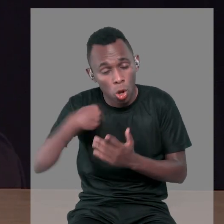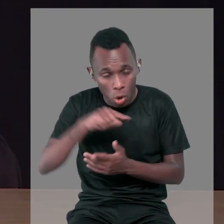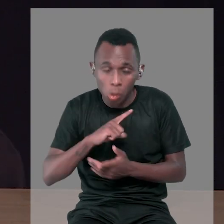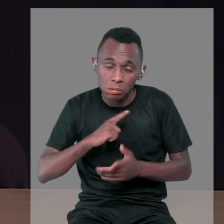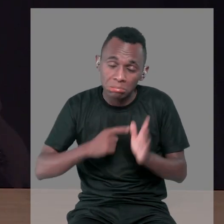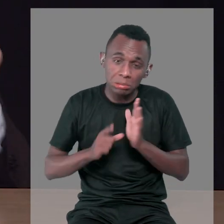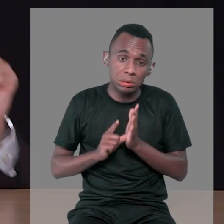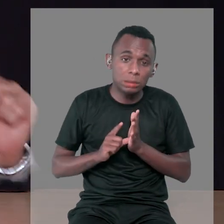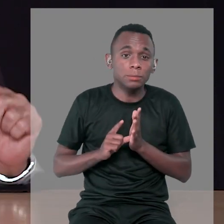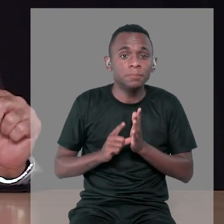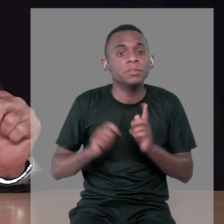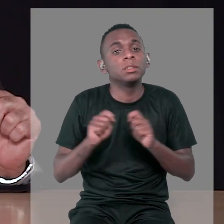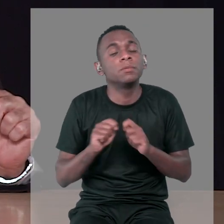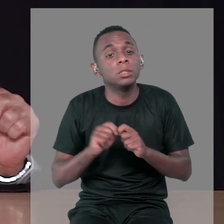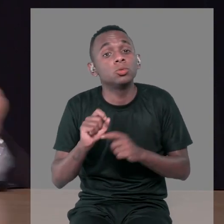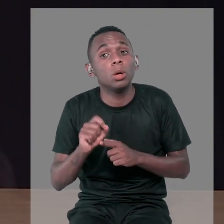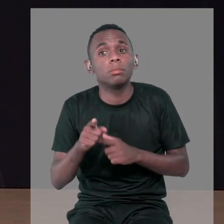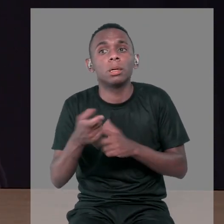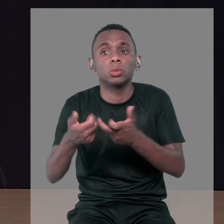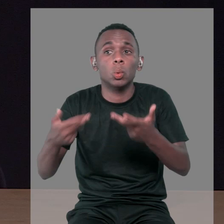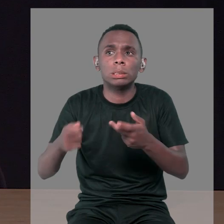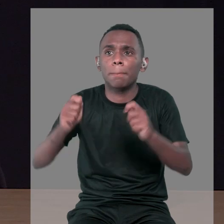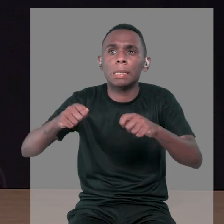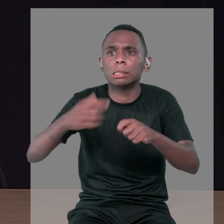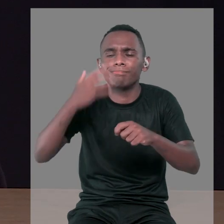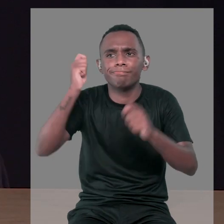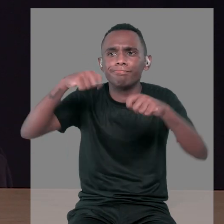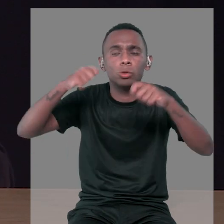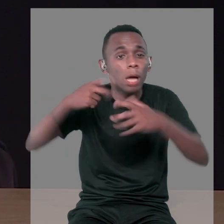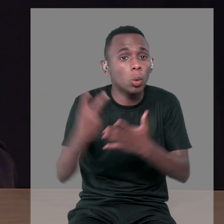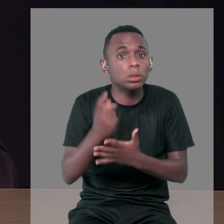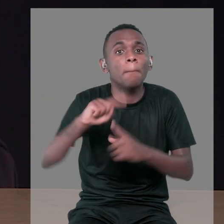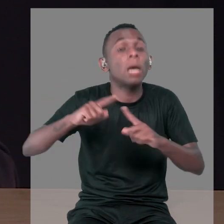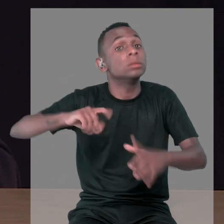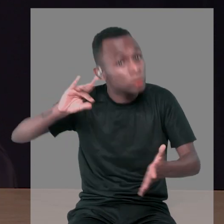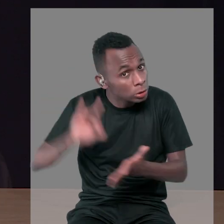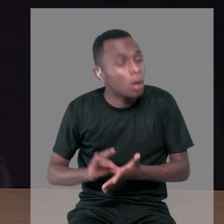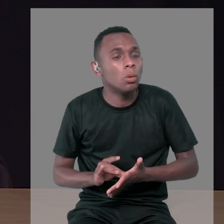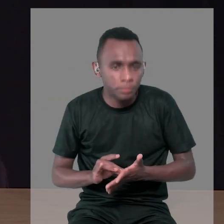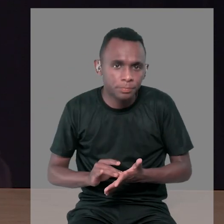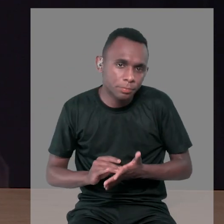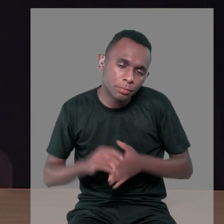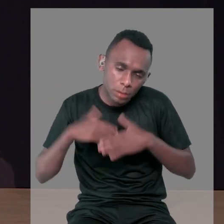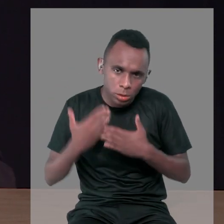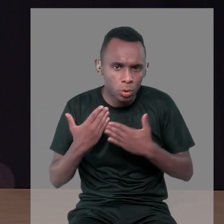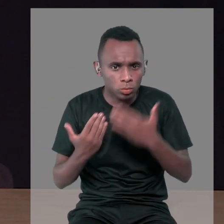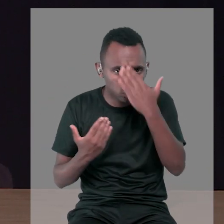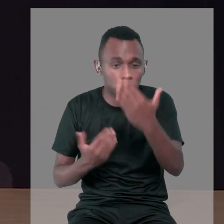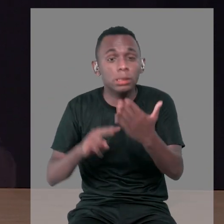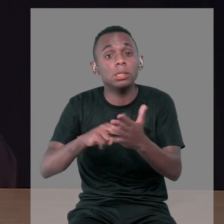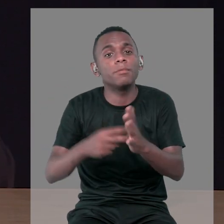que aquilo que parecia impossível tornou-se possível. Então nós estamos diante de uma possibilidade real da guerra